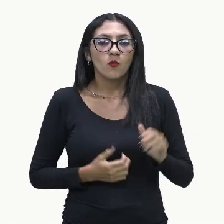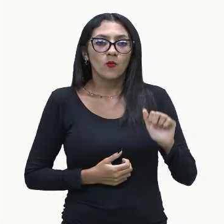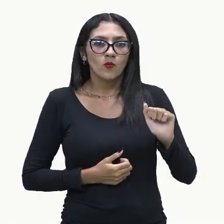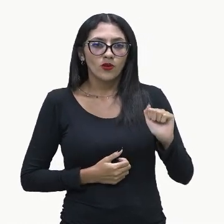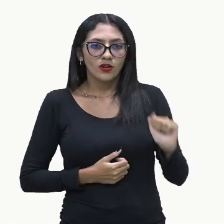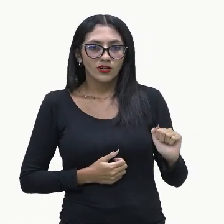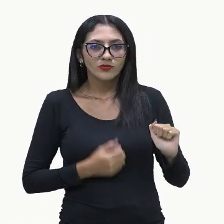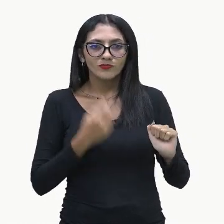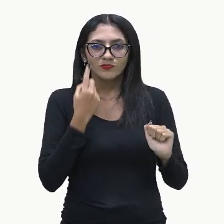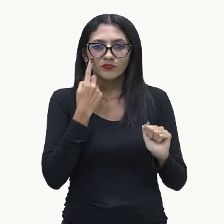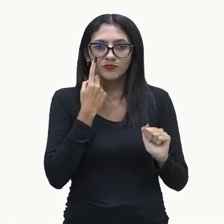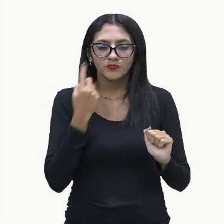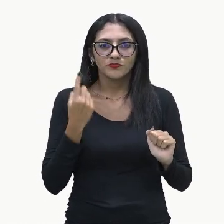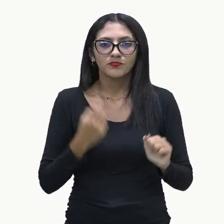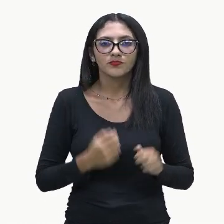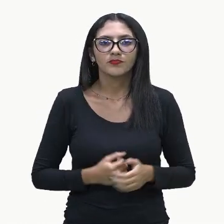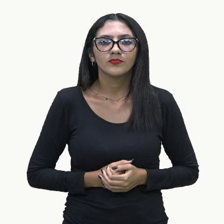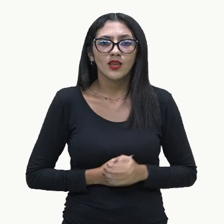28,